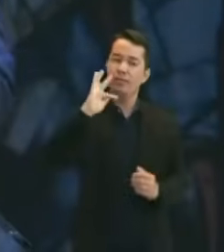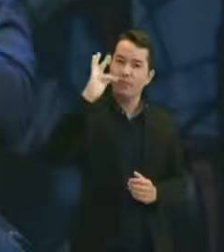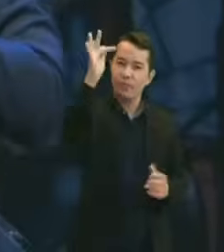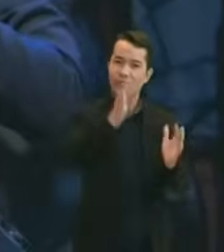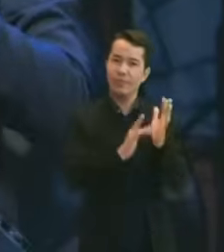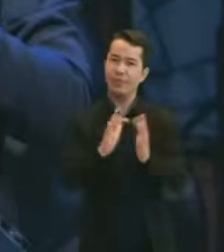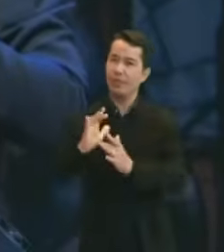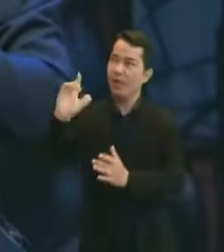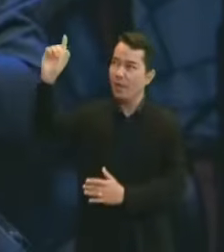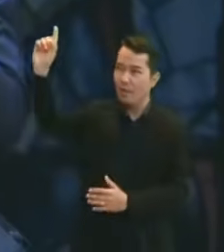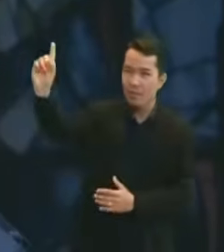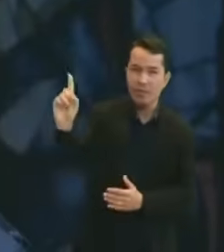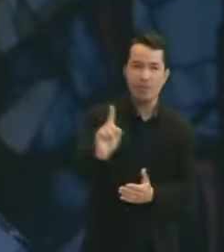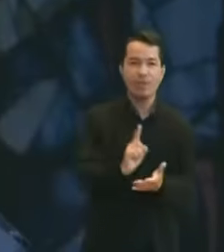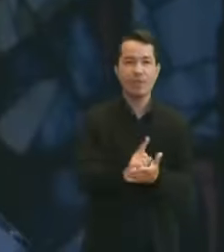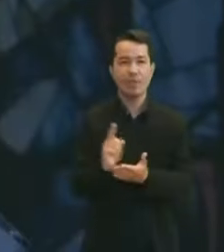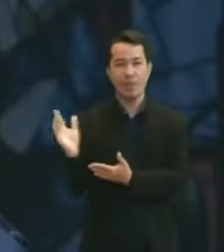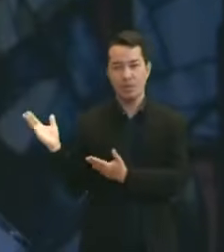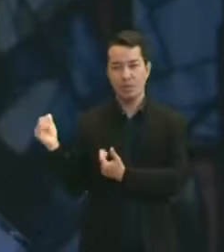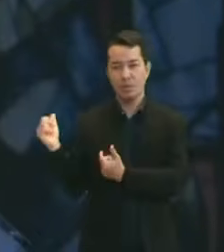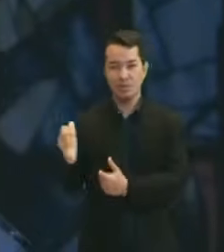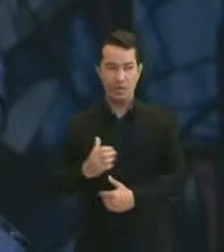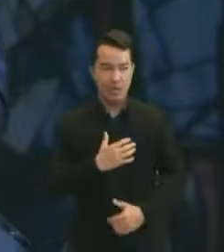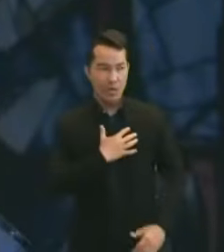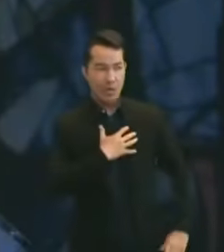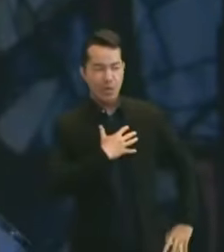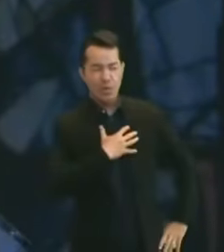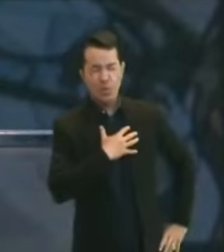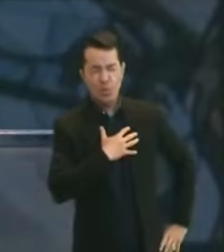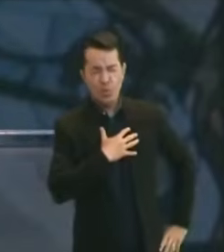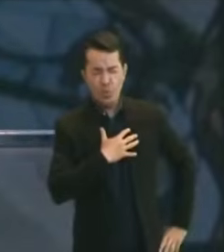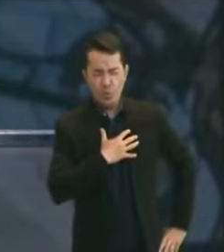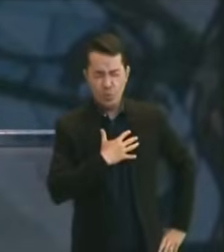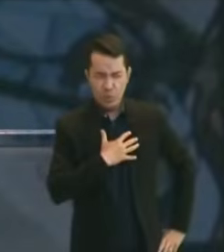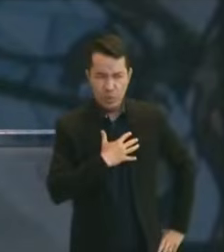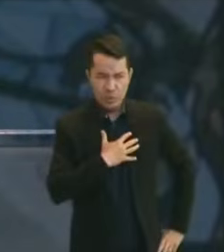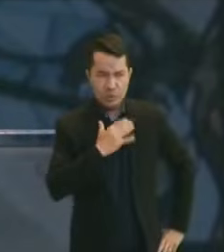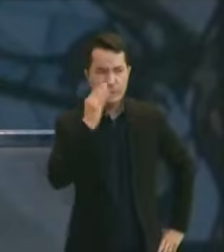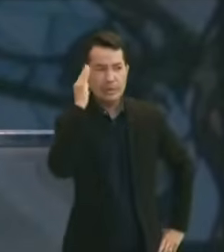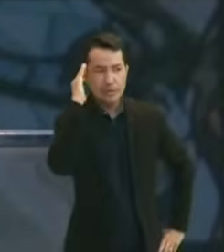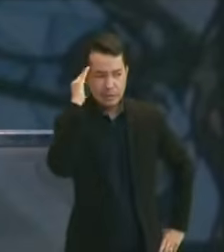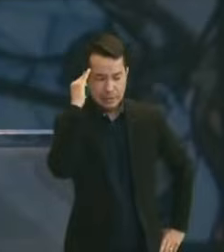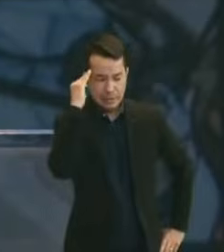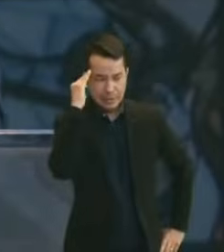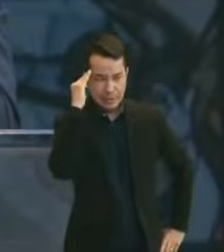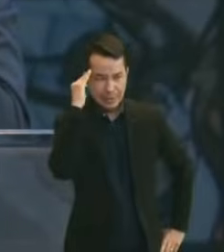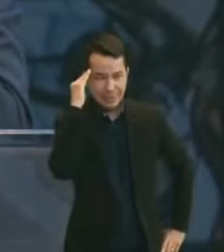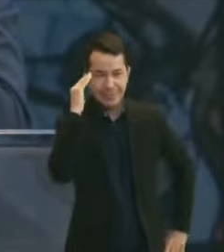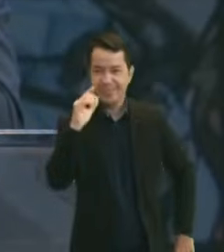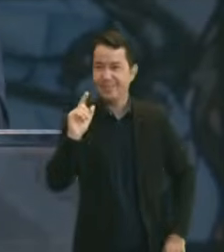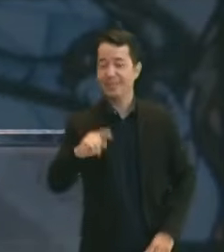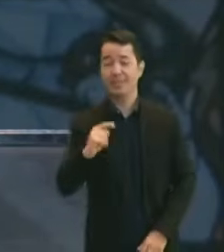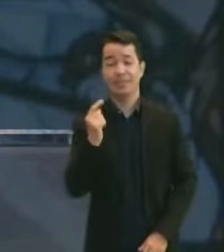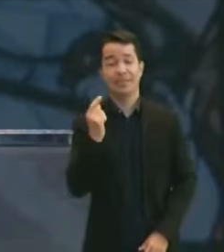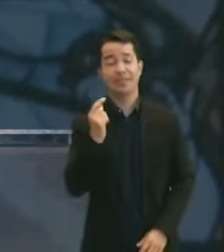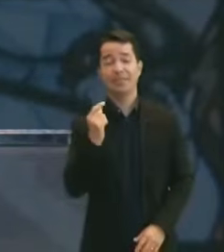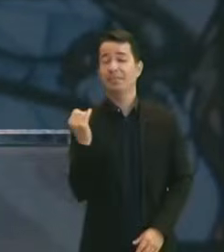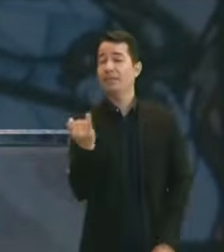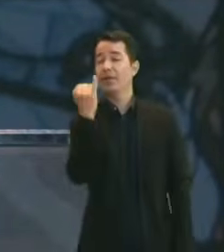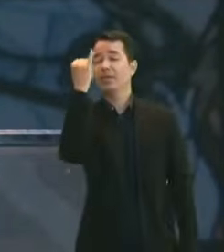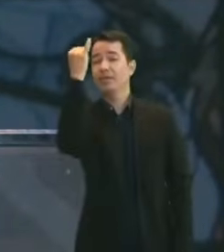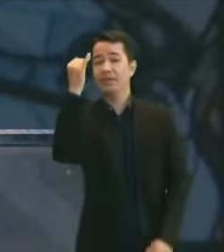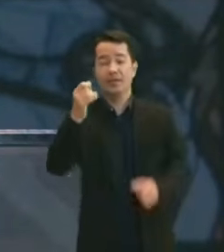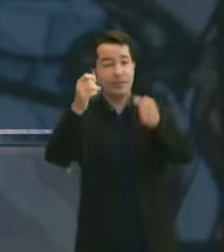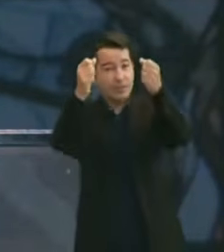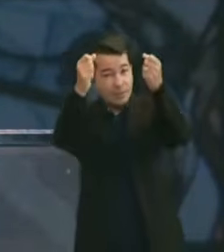ensinou. Aí ele respirou fundo e falou, meu Deus. Essas são as experiências da acolhida, a importância da acolhida na vida